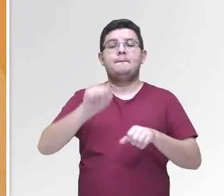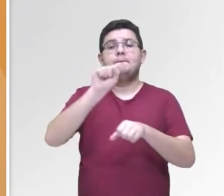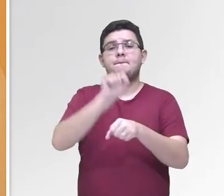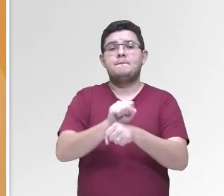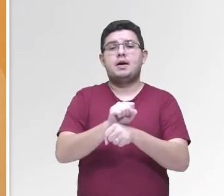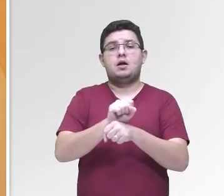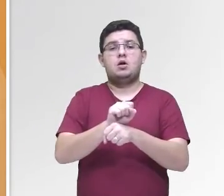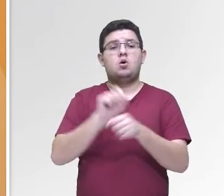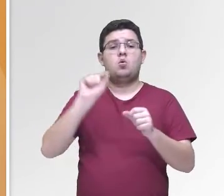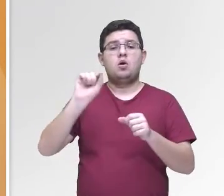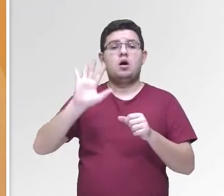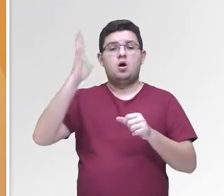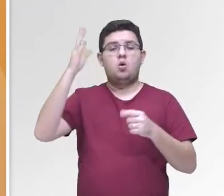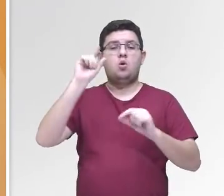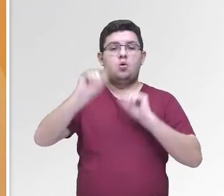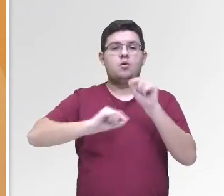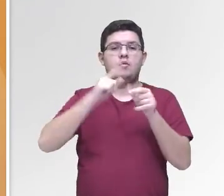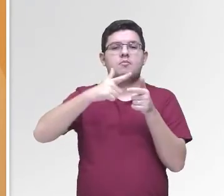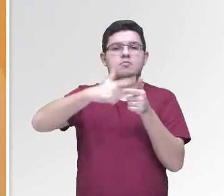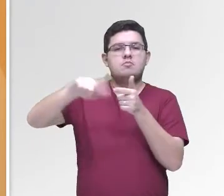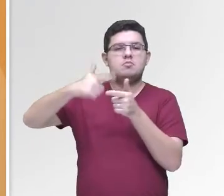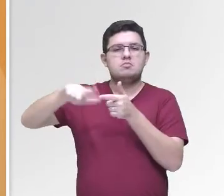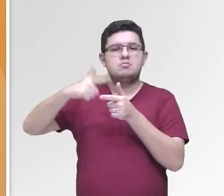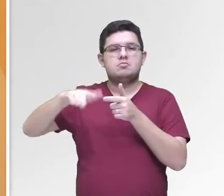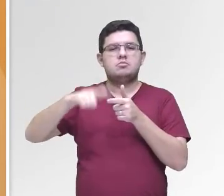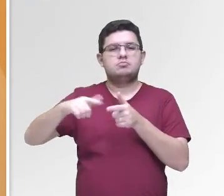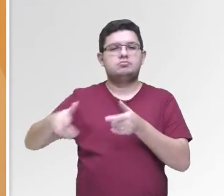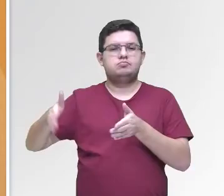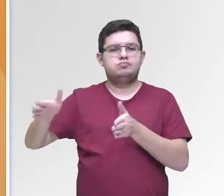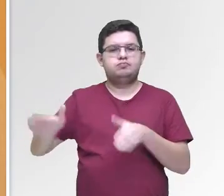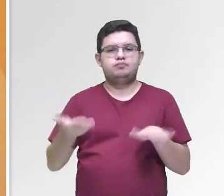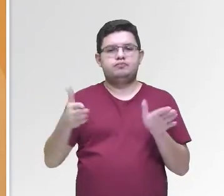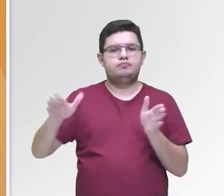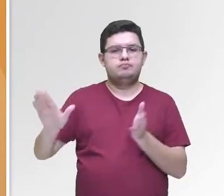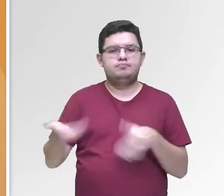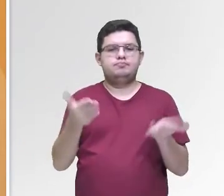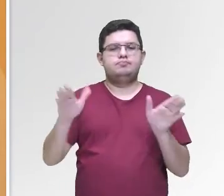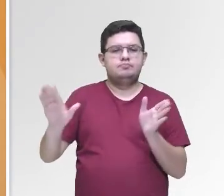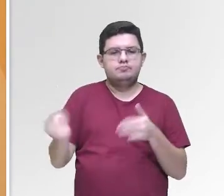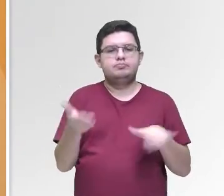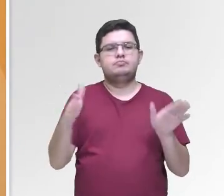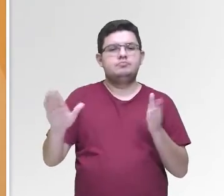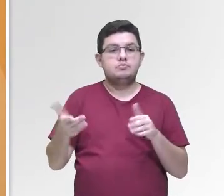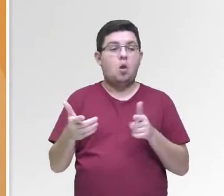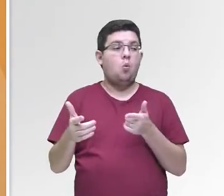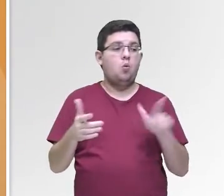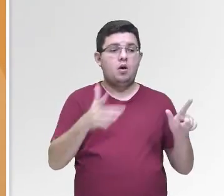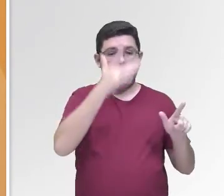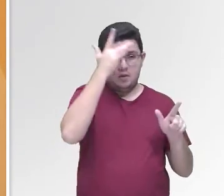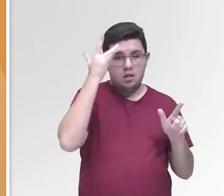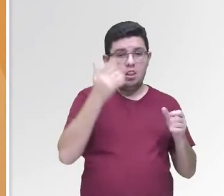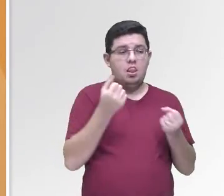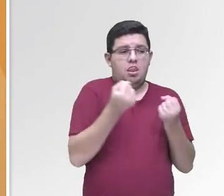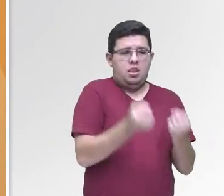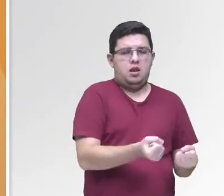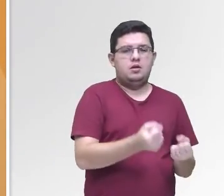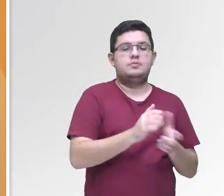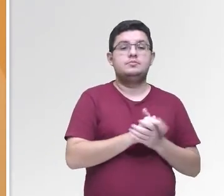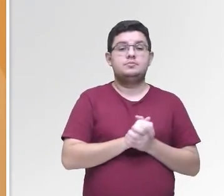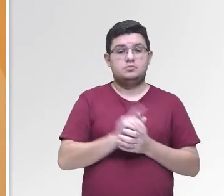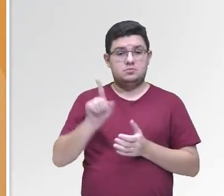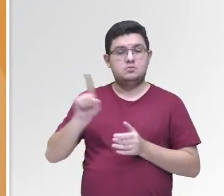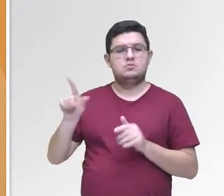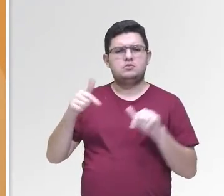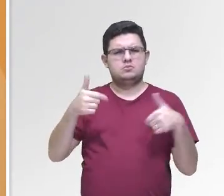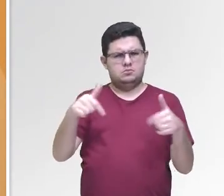vai sobrecarregar quem está ali ao seu lado. Então, era um trabalho assalariado, tinha divisão